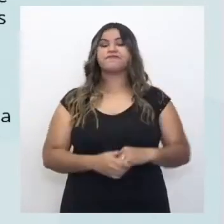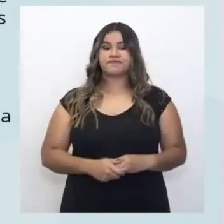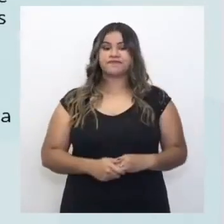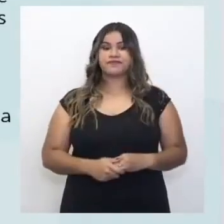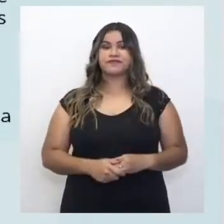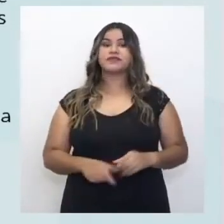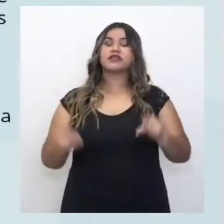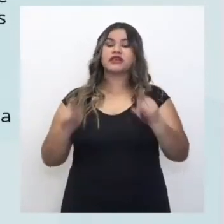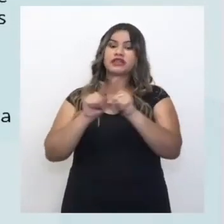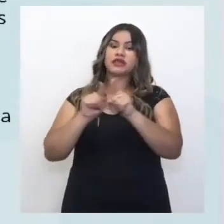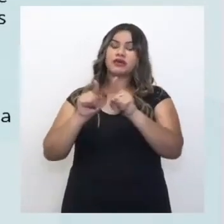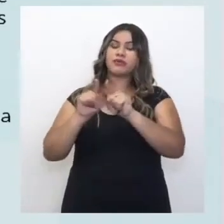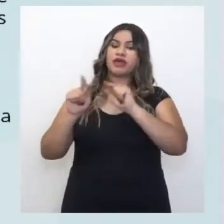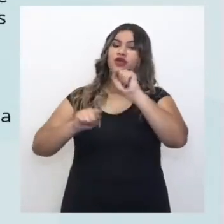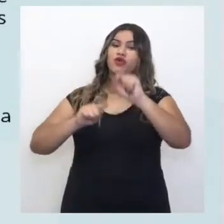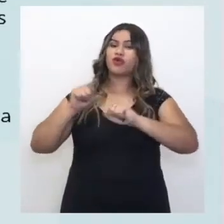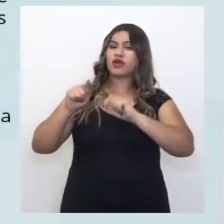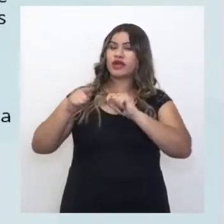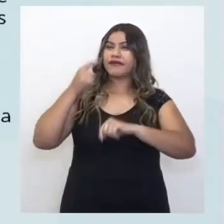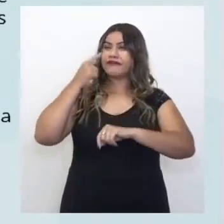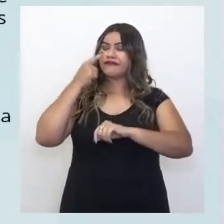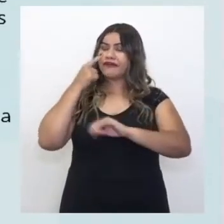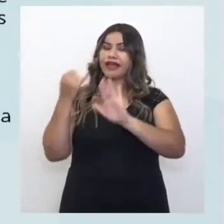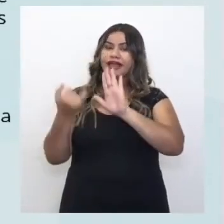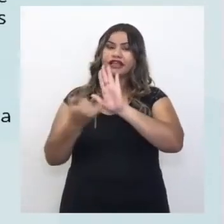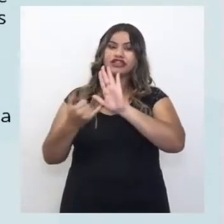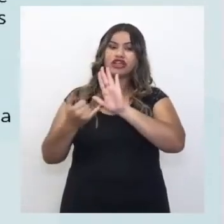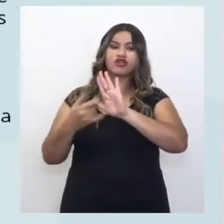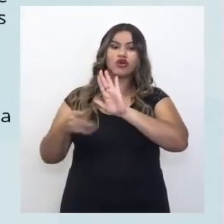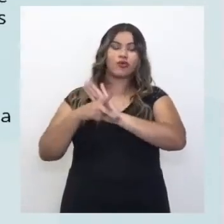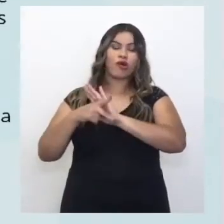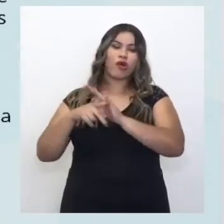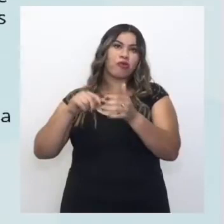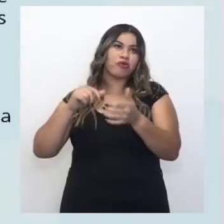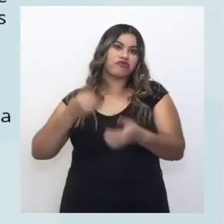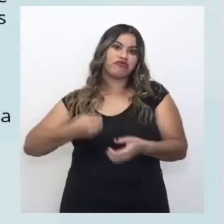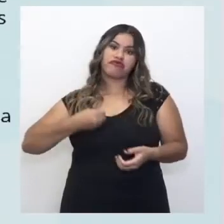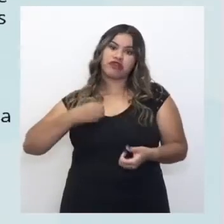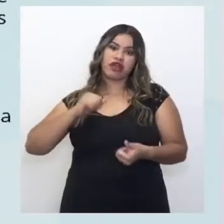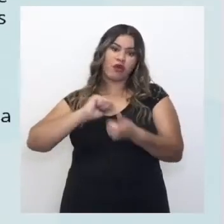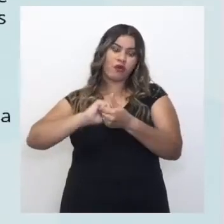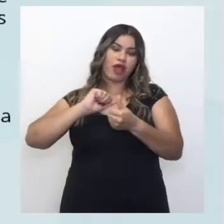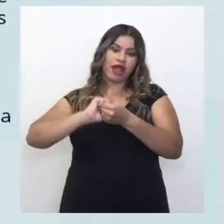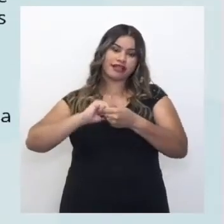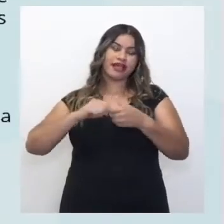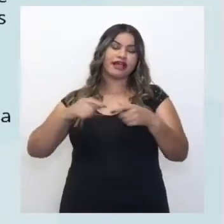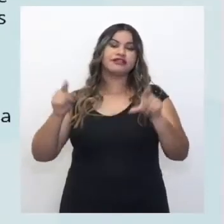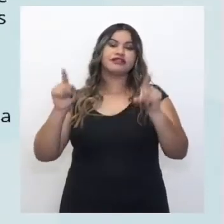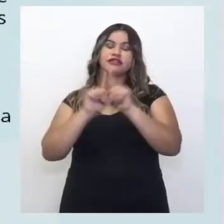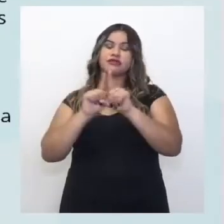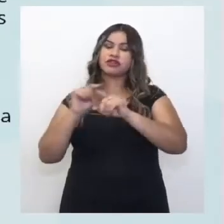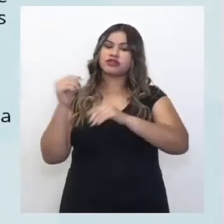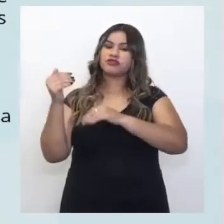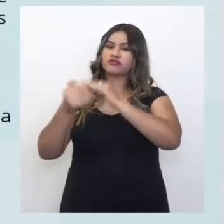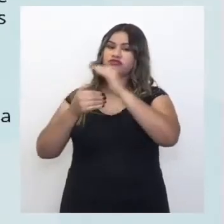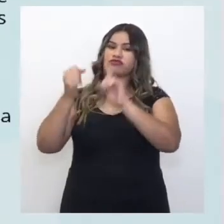também averiguar aí os indicadores de qualidade de vida e nível de